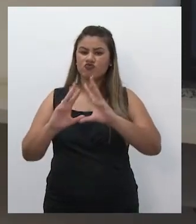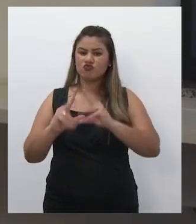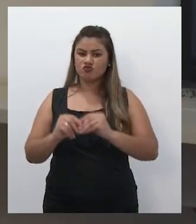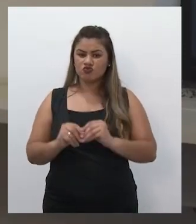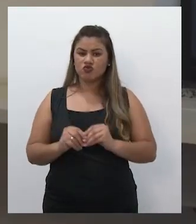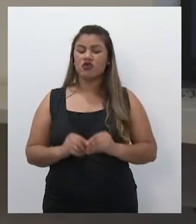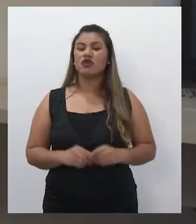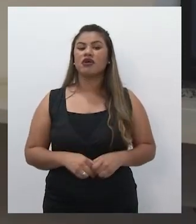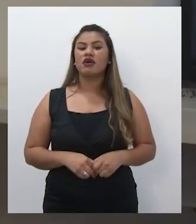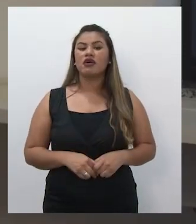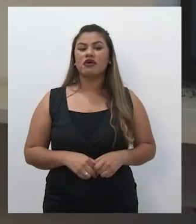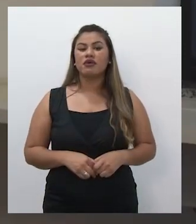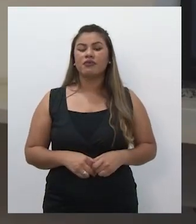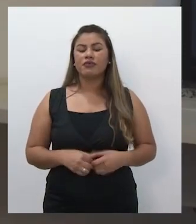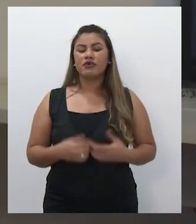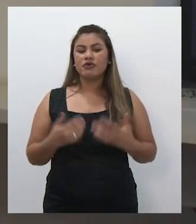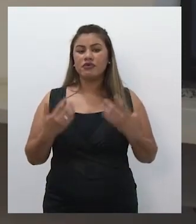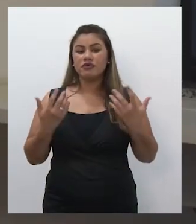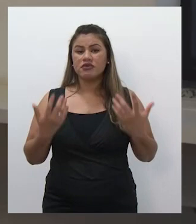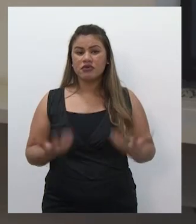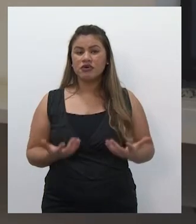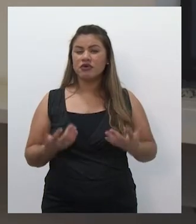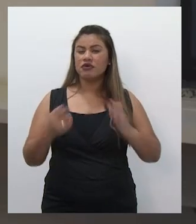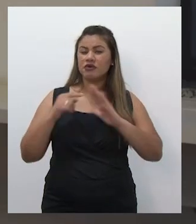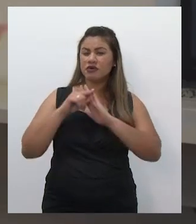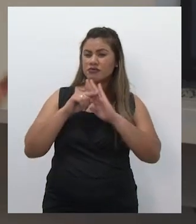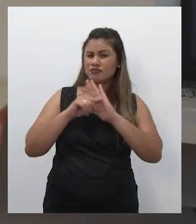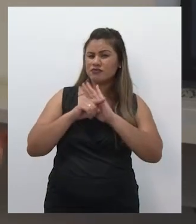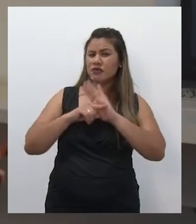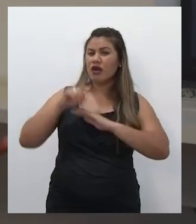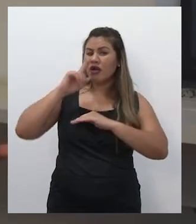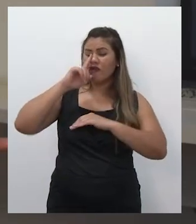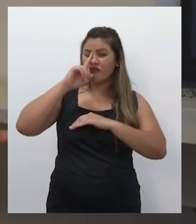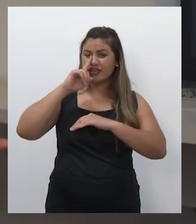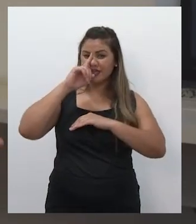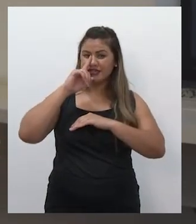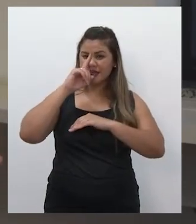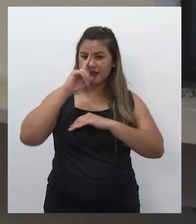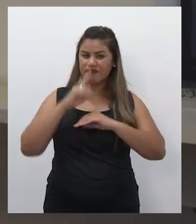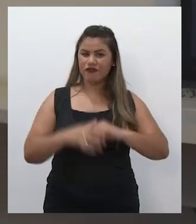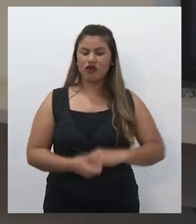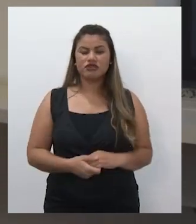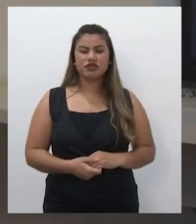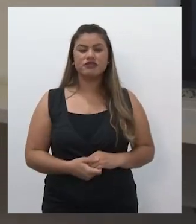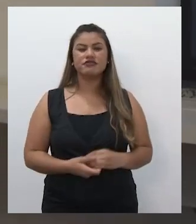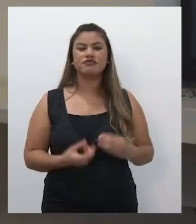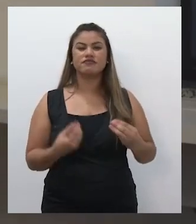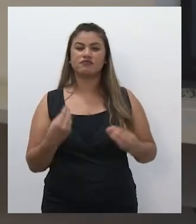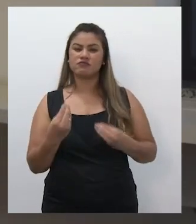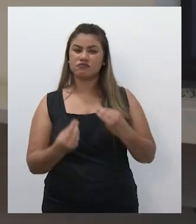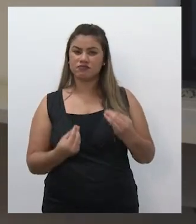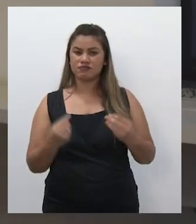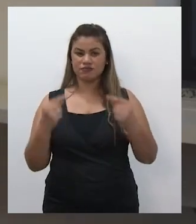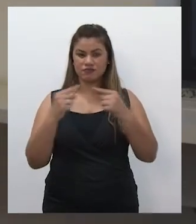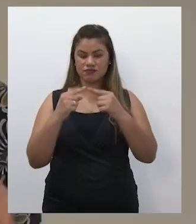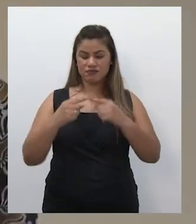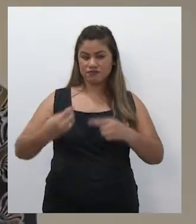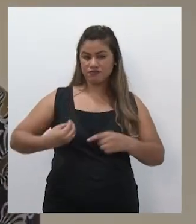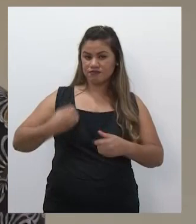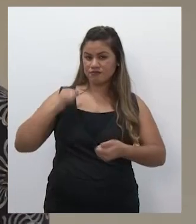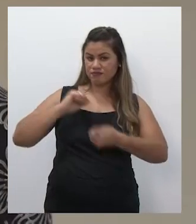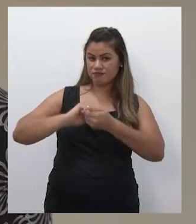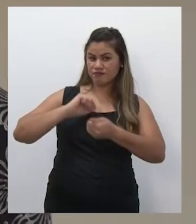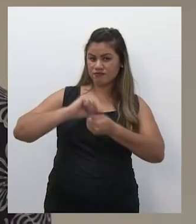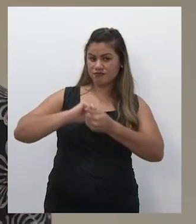Se afastarem de situações de risco, saberem cuidar bem da sua alimentação, da sua qualidade de vida.